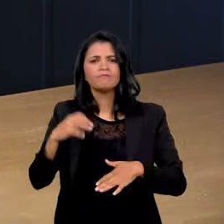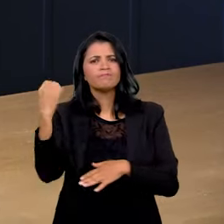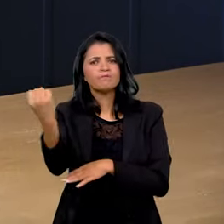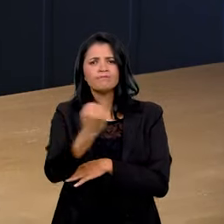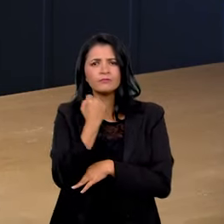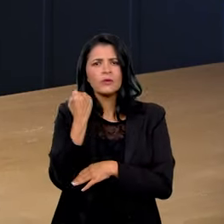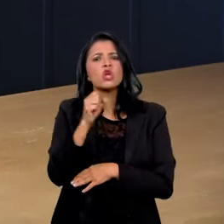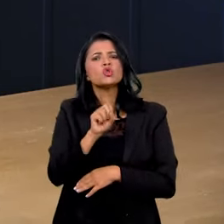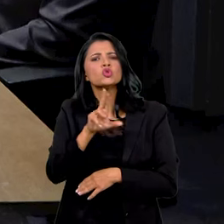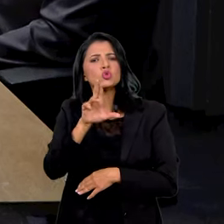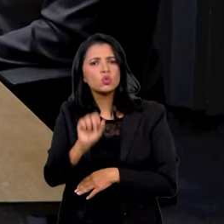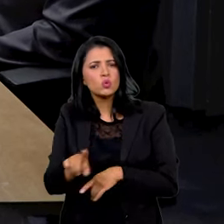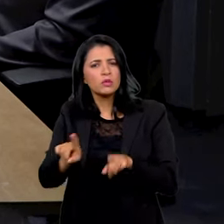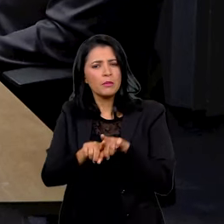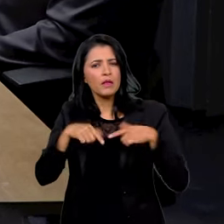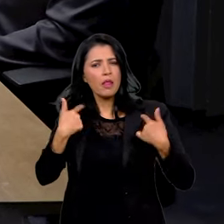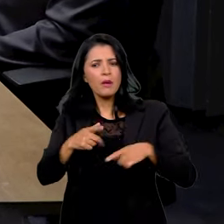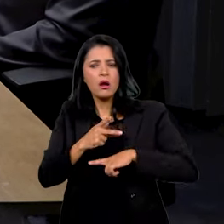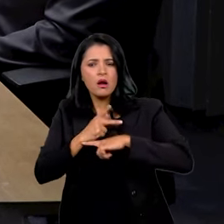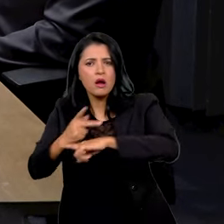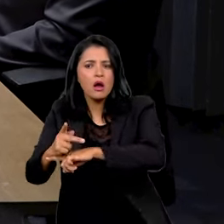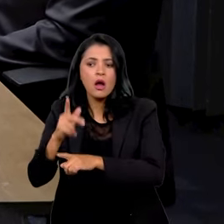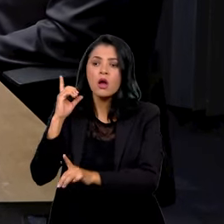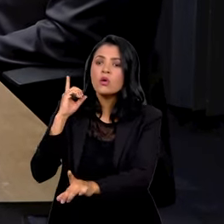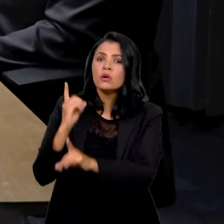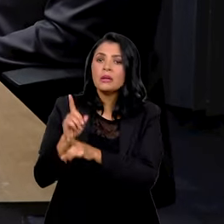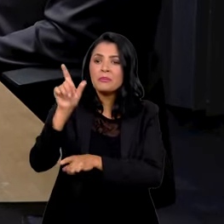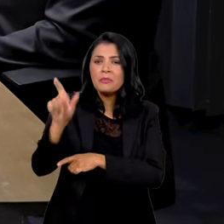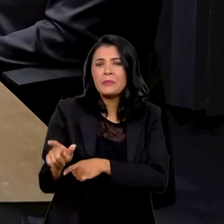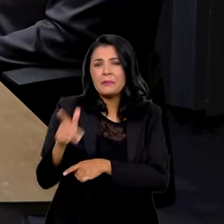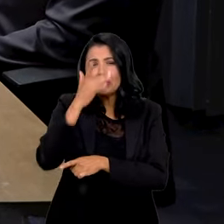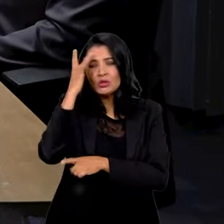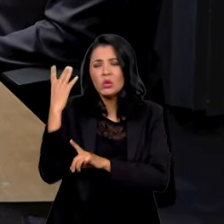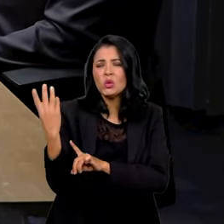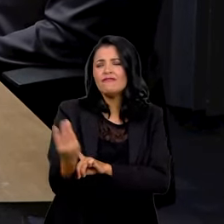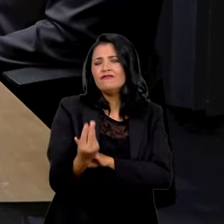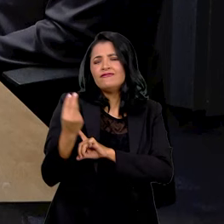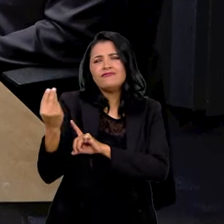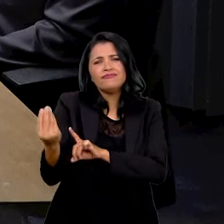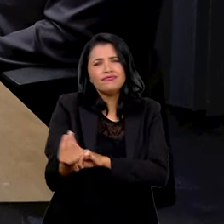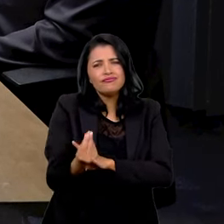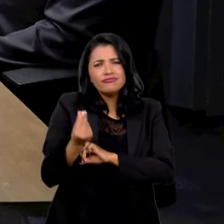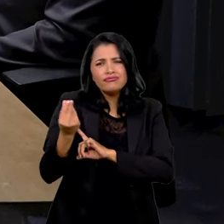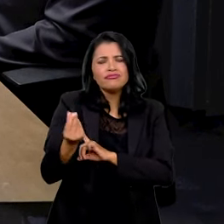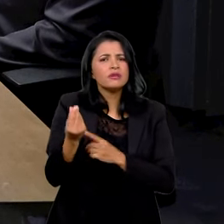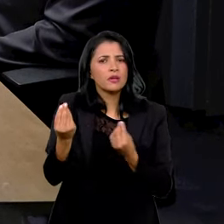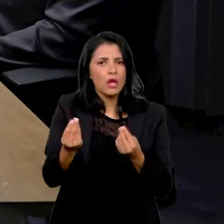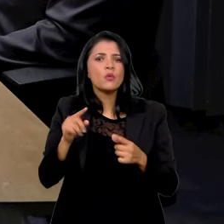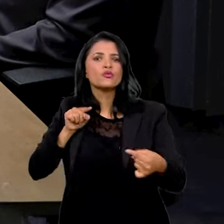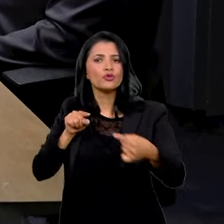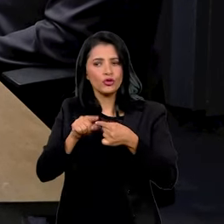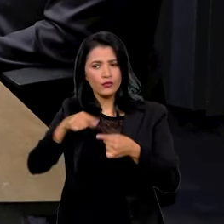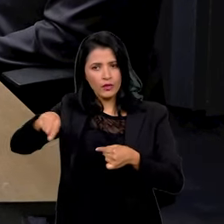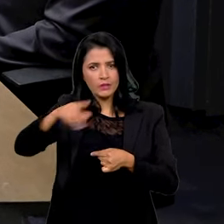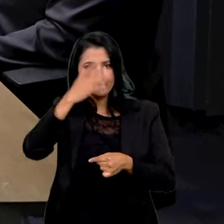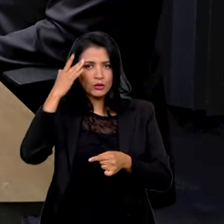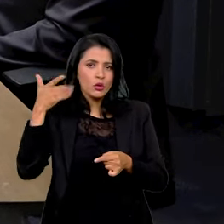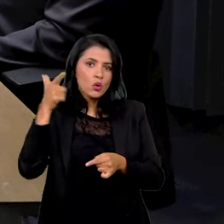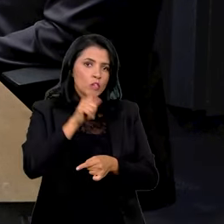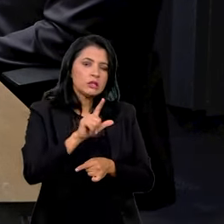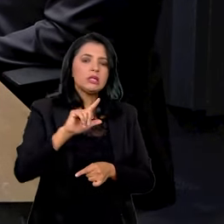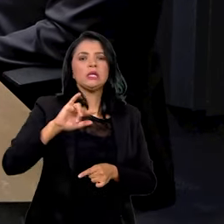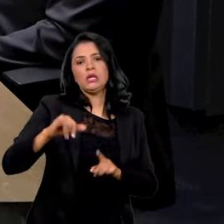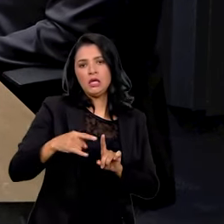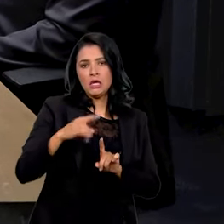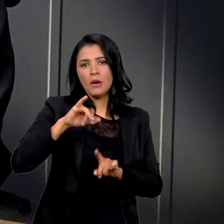acessem benefícios como Bolsa Família o benefício de prestação continuada né BPC Então como está sendo feita essa busca